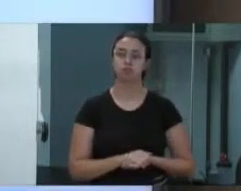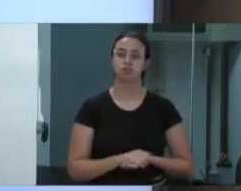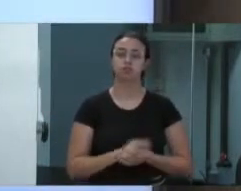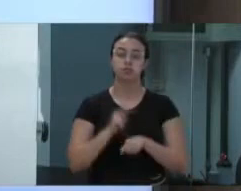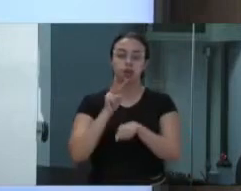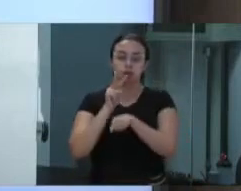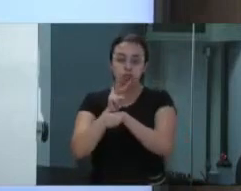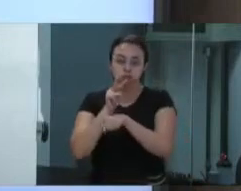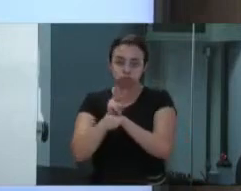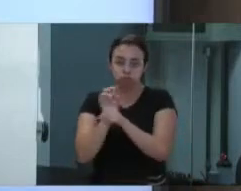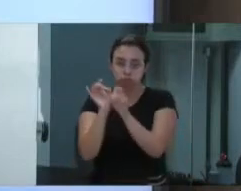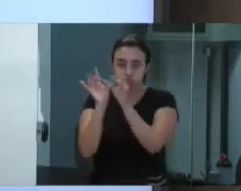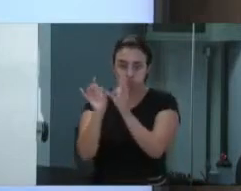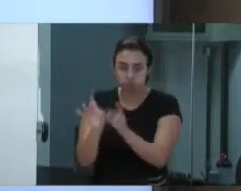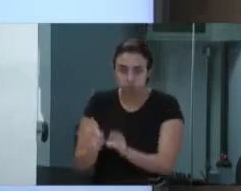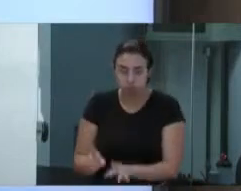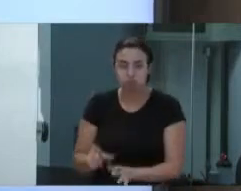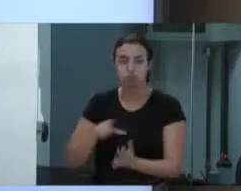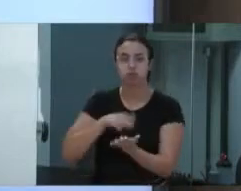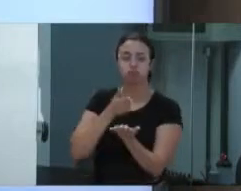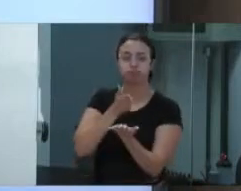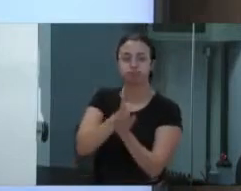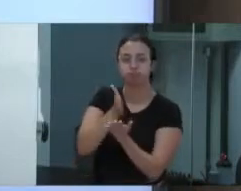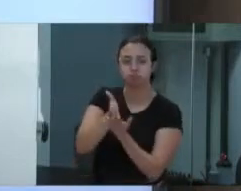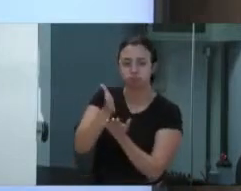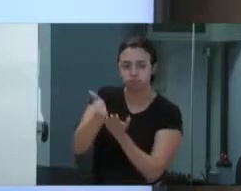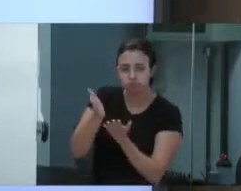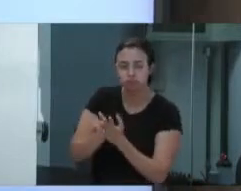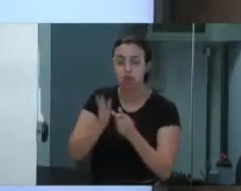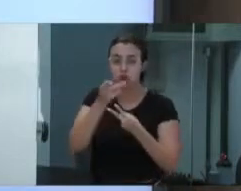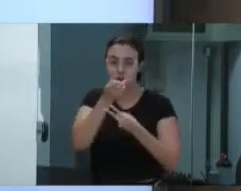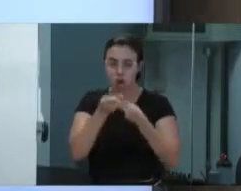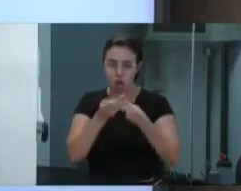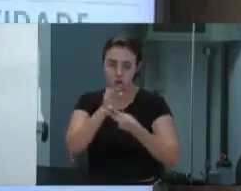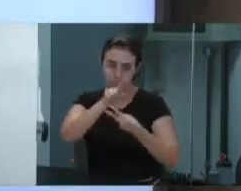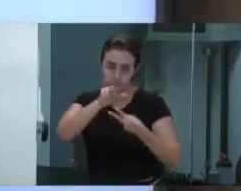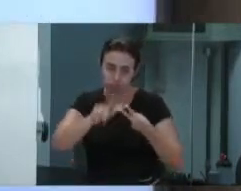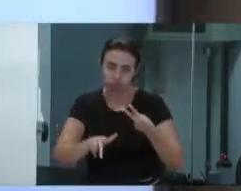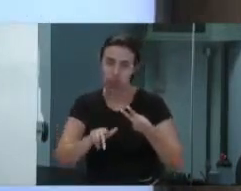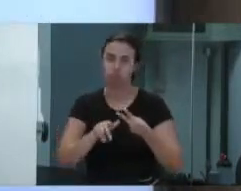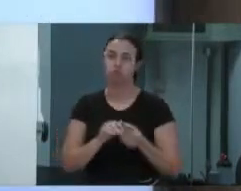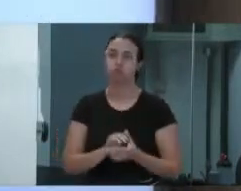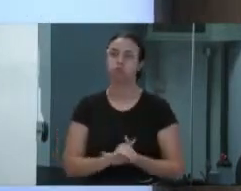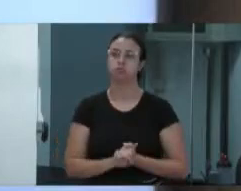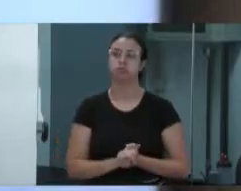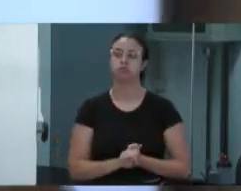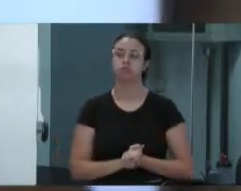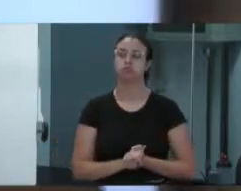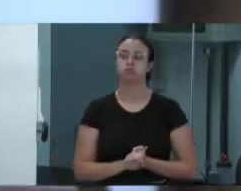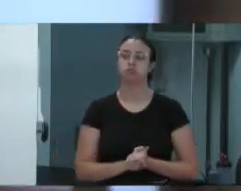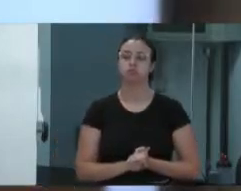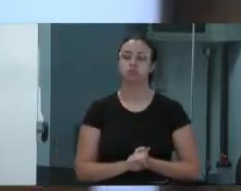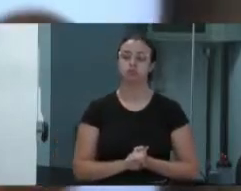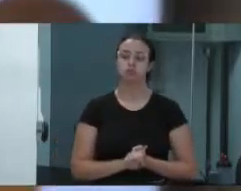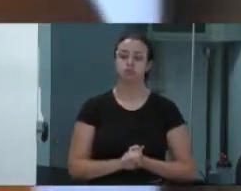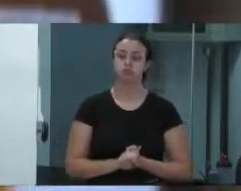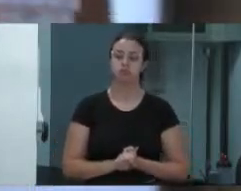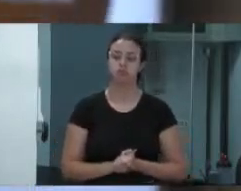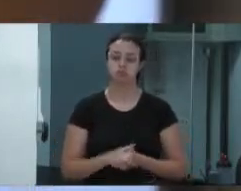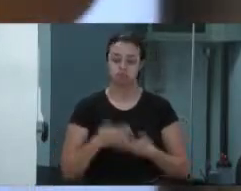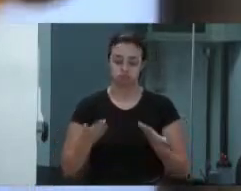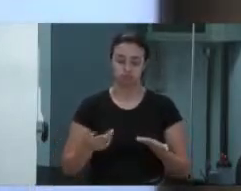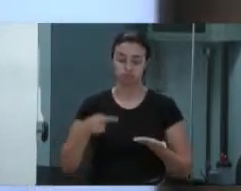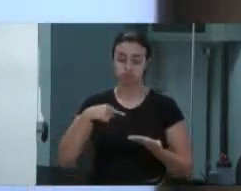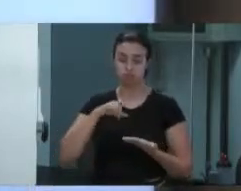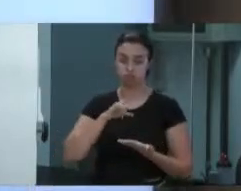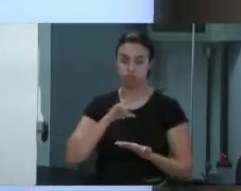Né, a proteção especial a gente tem dividido aí, em duas complexidades, né, cada serviço está numa complexidade. Então, trago